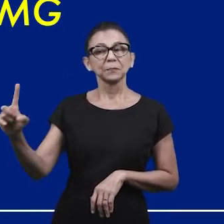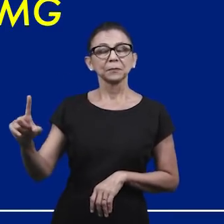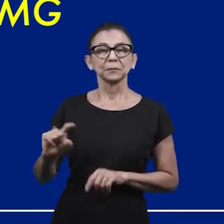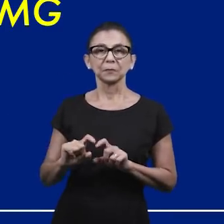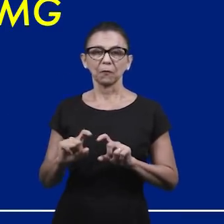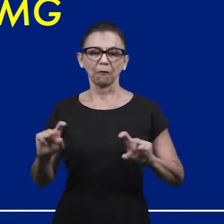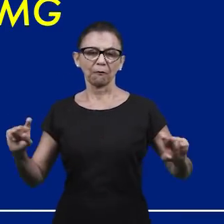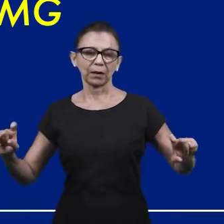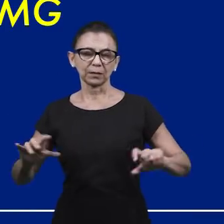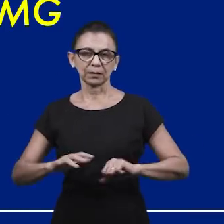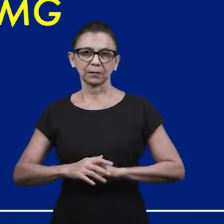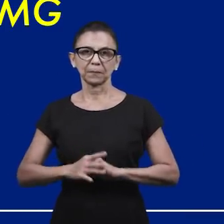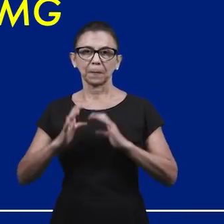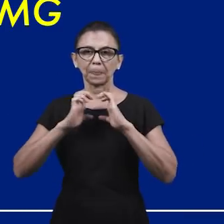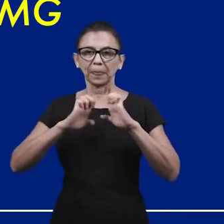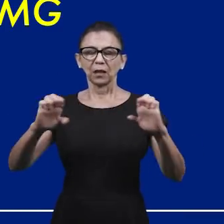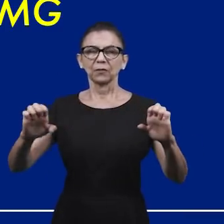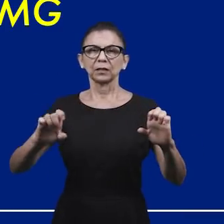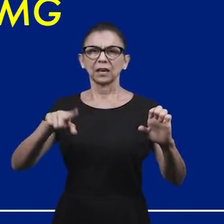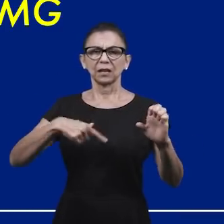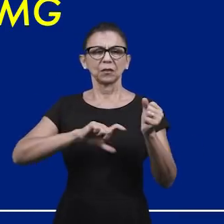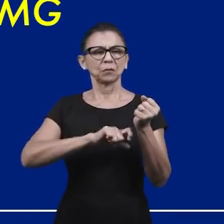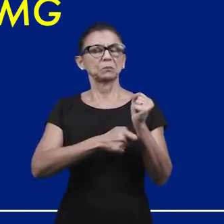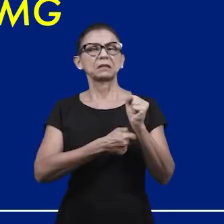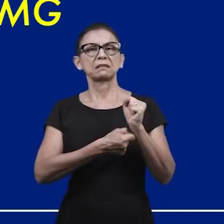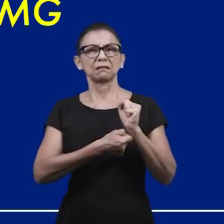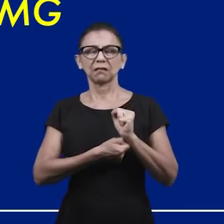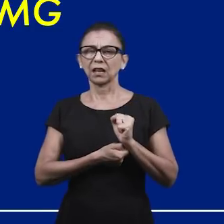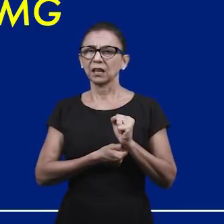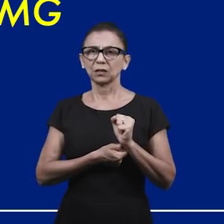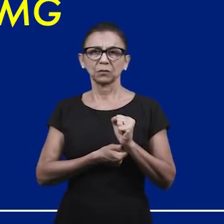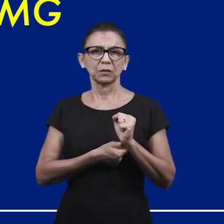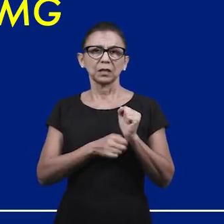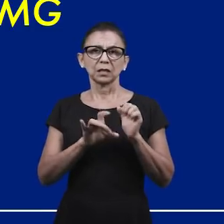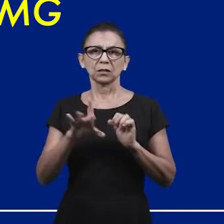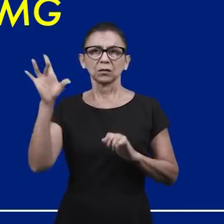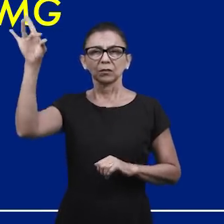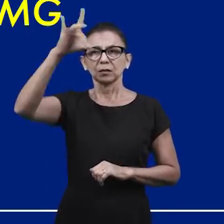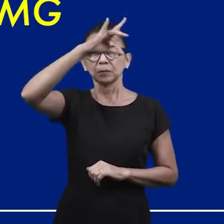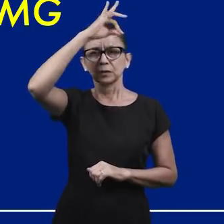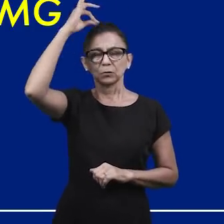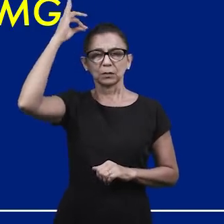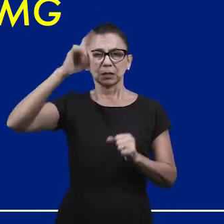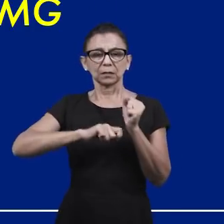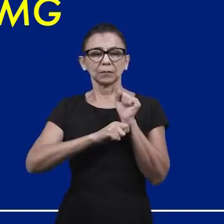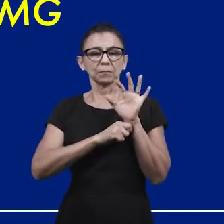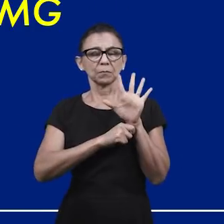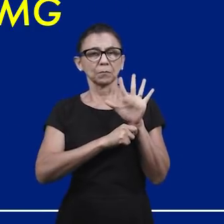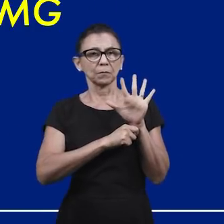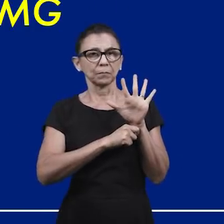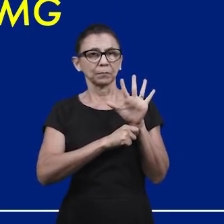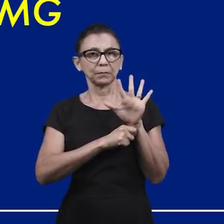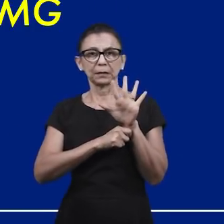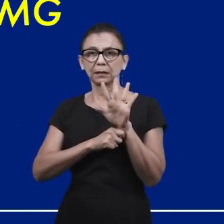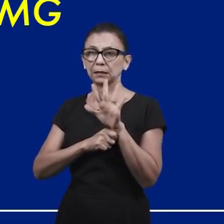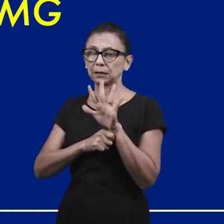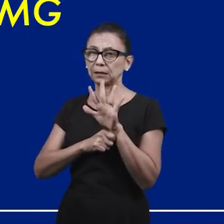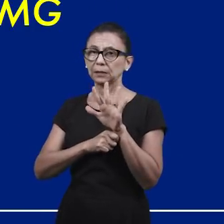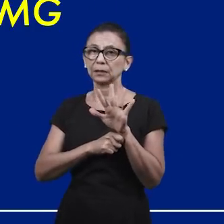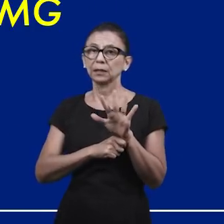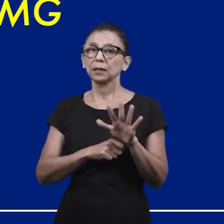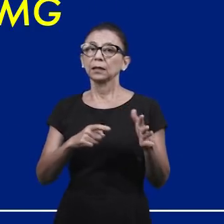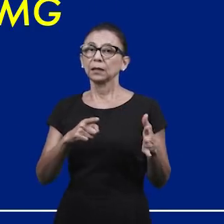E esses comentários, esses irmãos que participaram por utilizar agora esse QR Code que está aparecendo aí na tela, que através